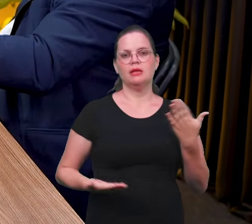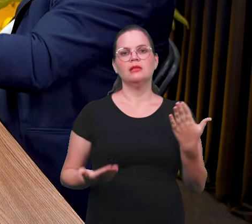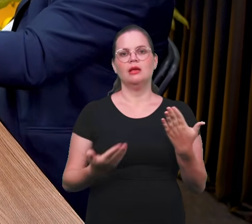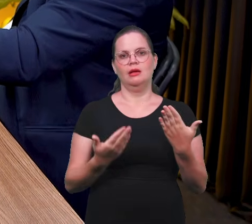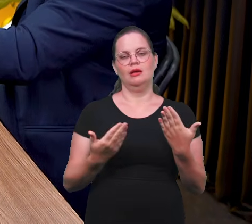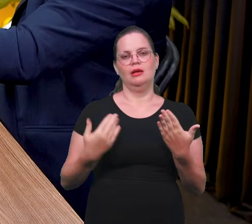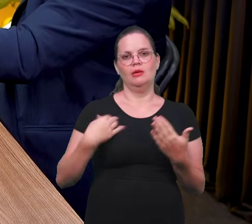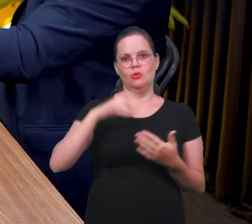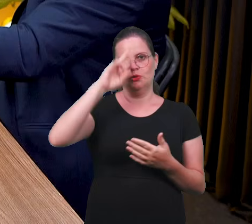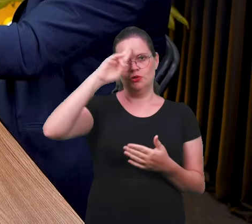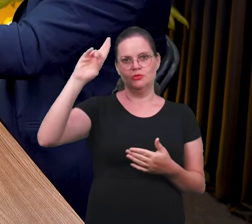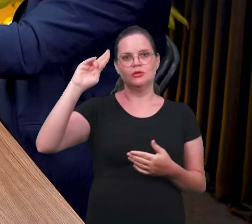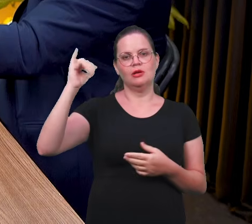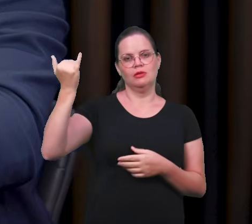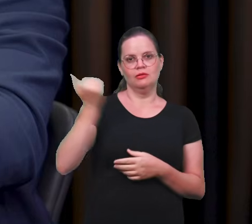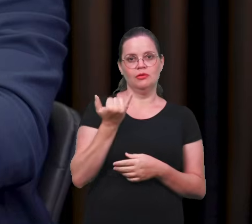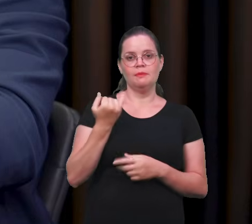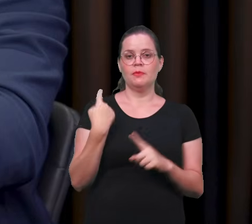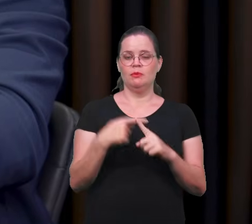começaram, mas não terminaram?